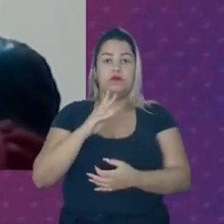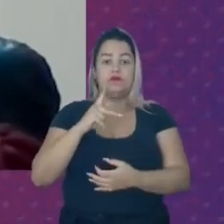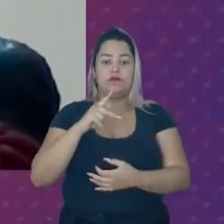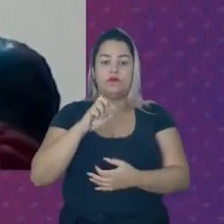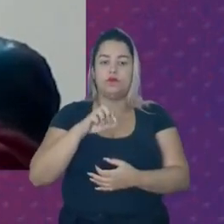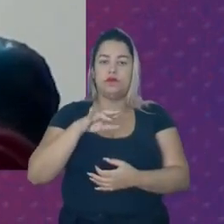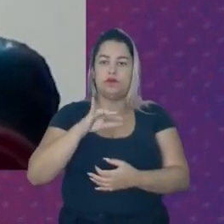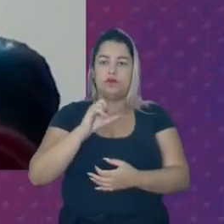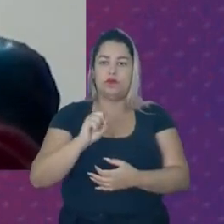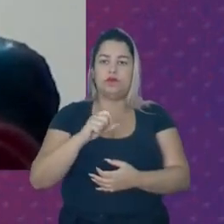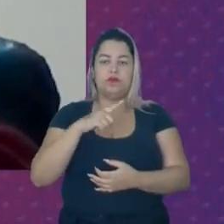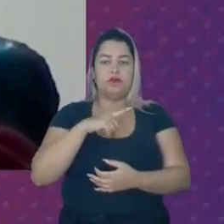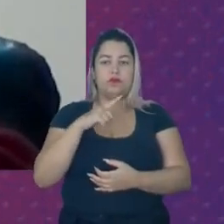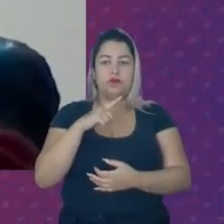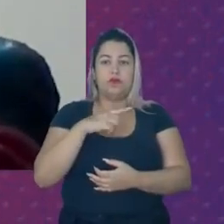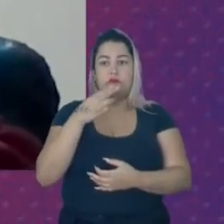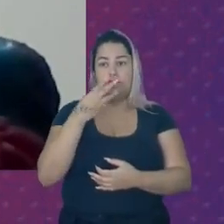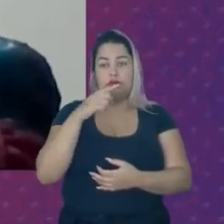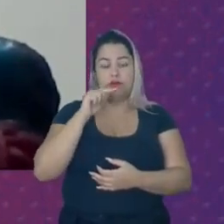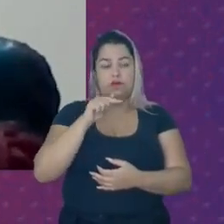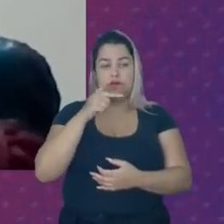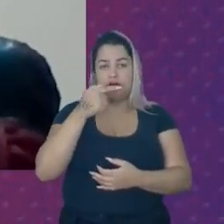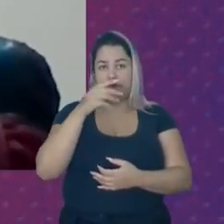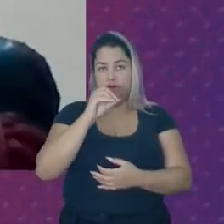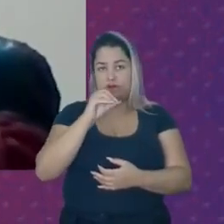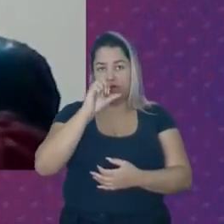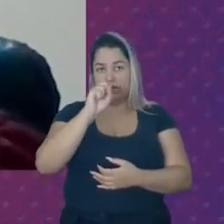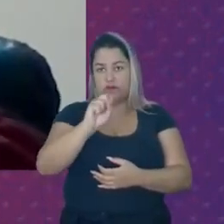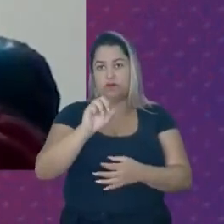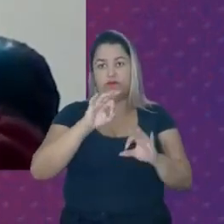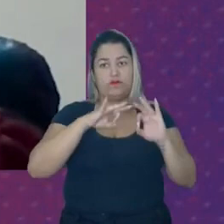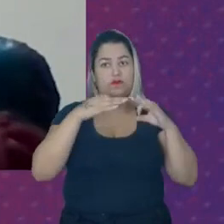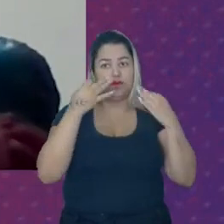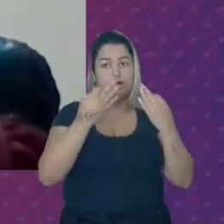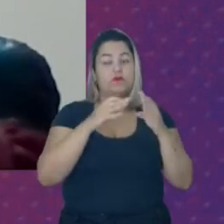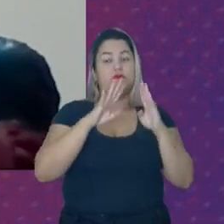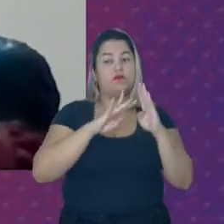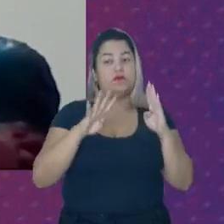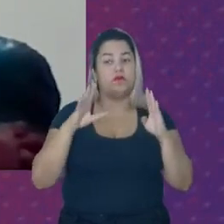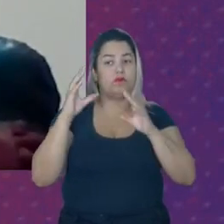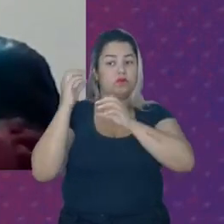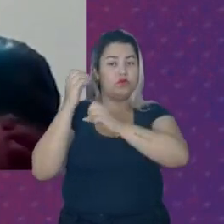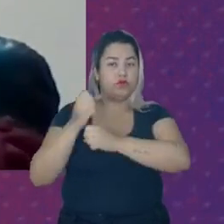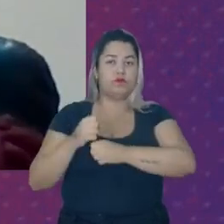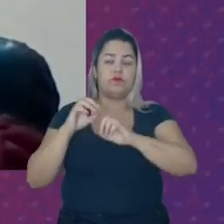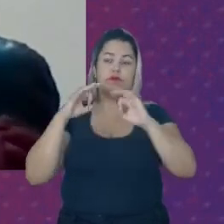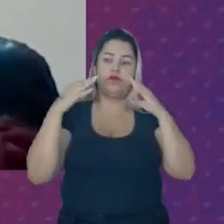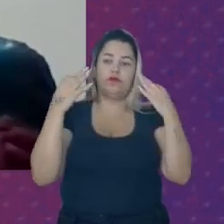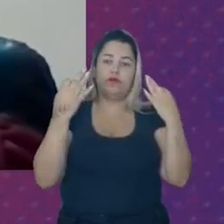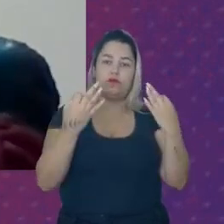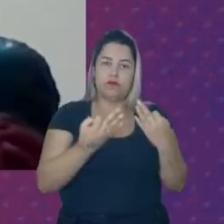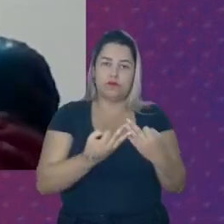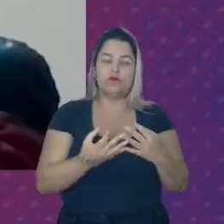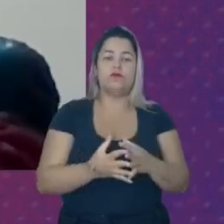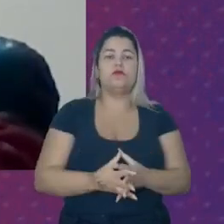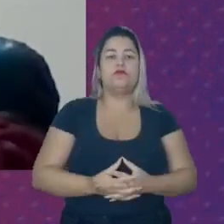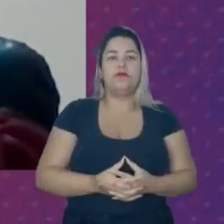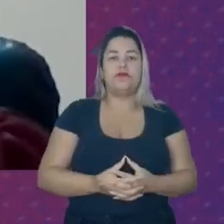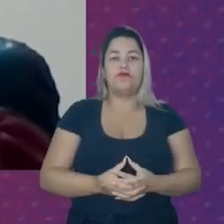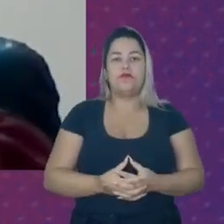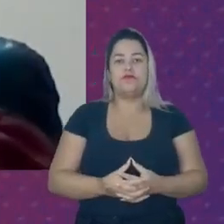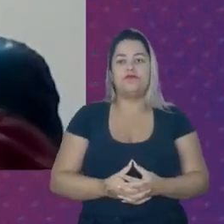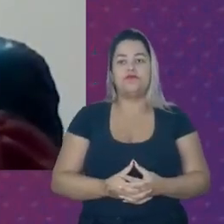temos hoje 3.708 famílias que são beneficiárias do programa Bolsa